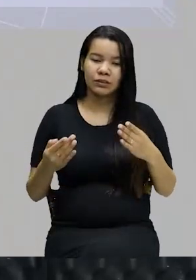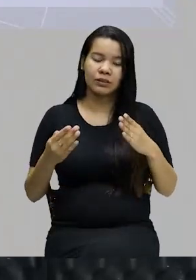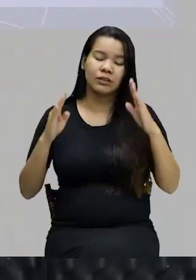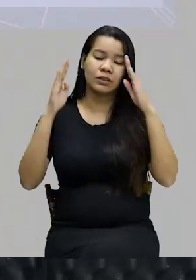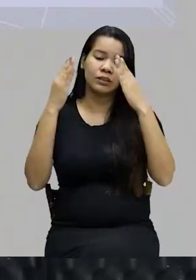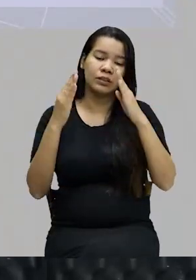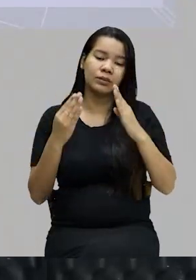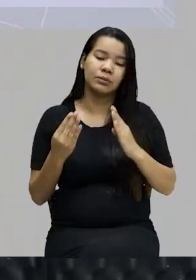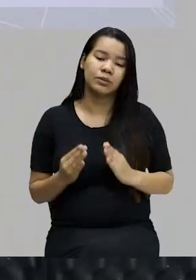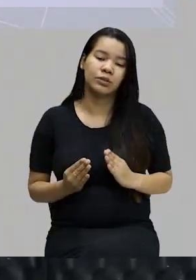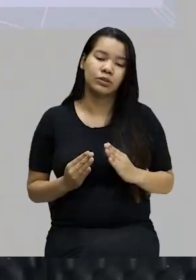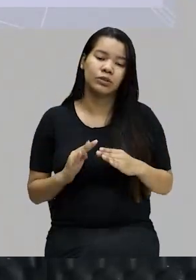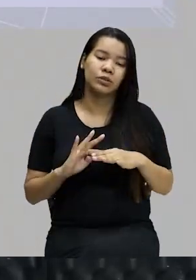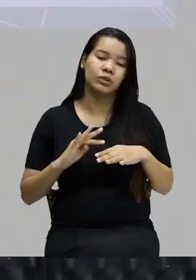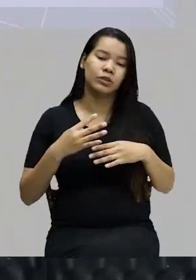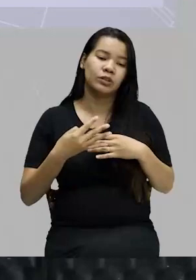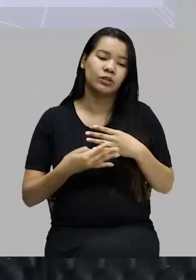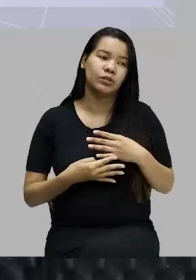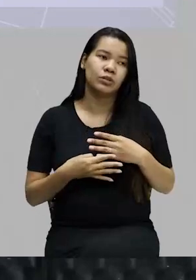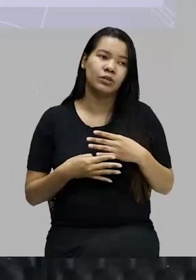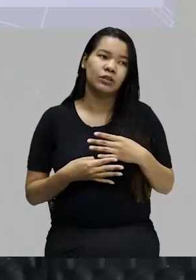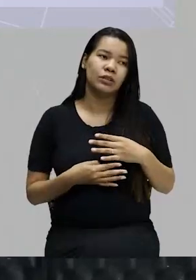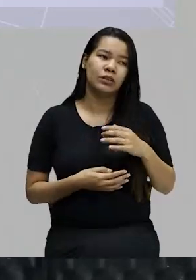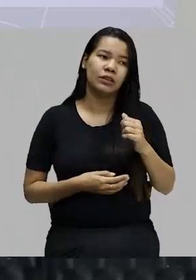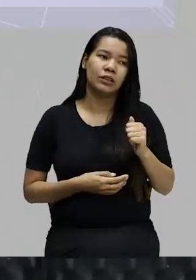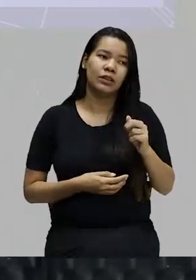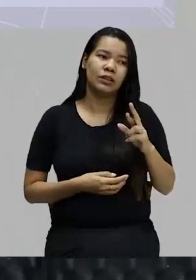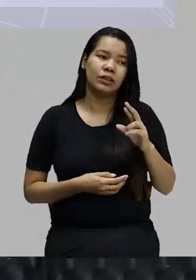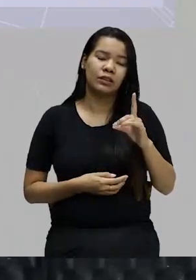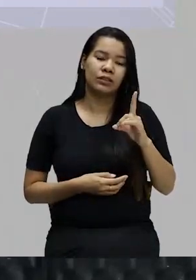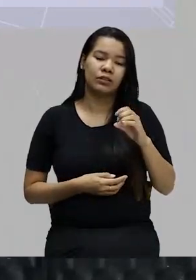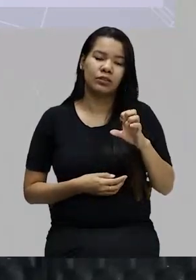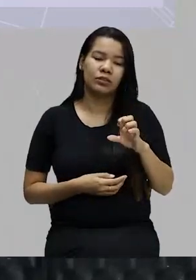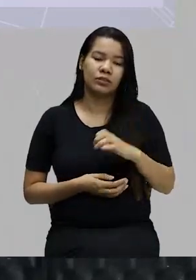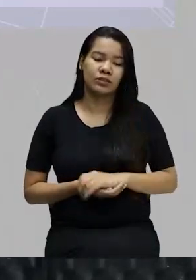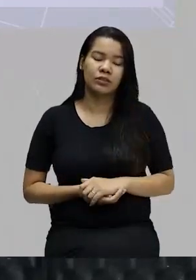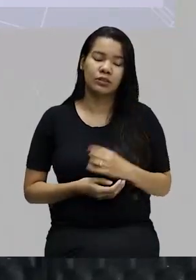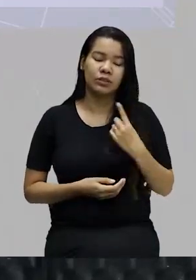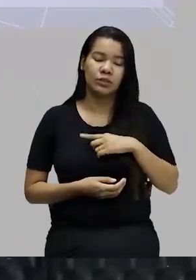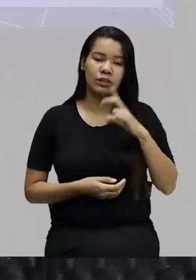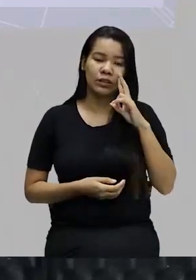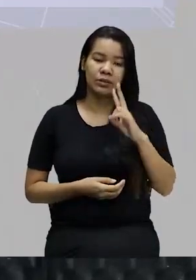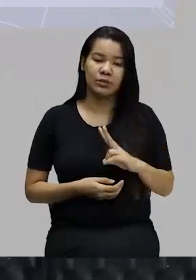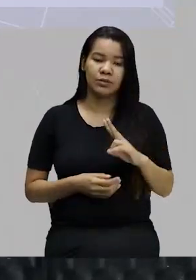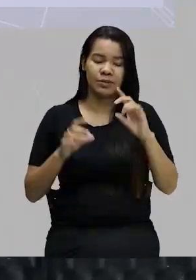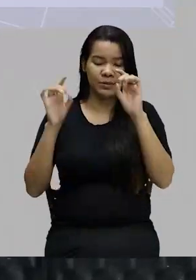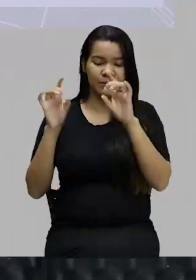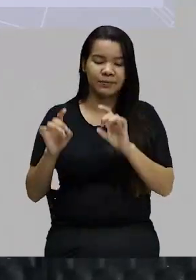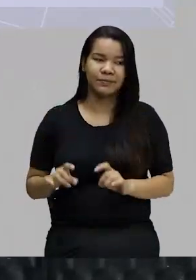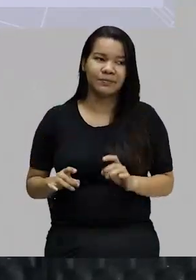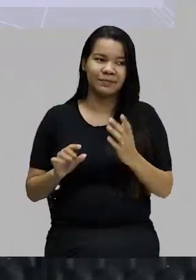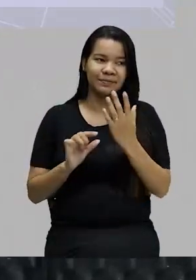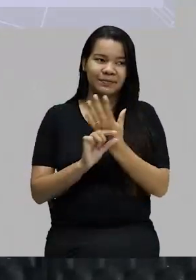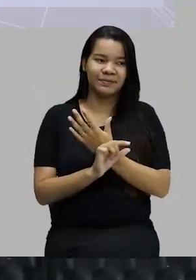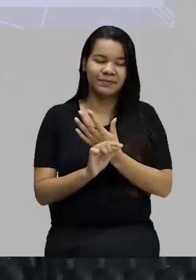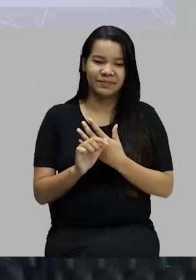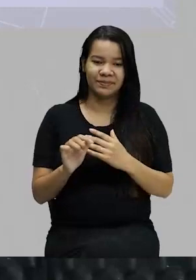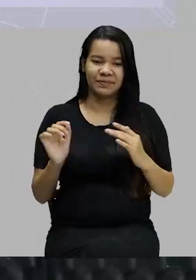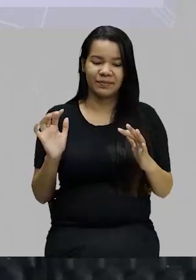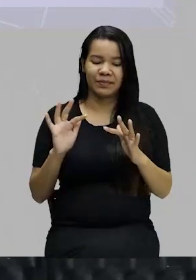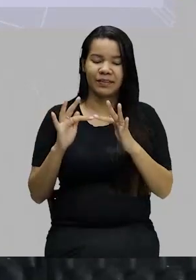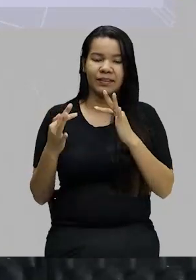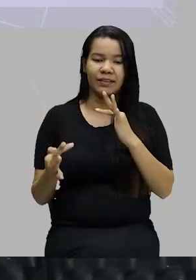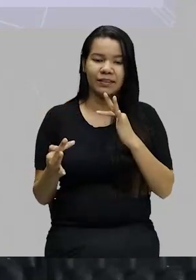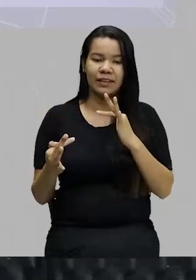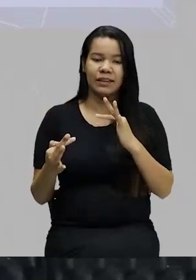soneto Arcade, de Cláudio Manuel da Costa. Na próxima aula nós vamos ver os principais autores do arcadismo, tanto em Portugal como no Brasil, e